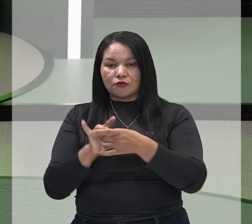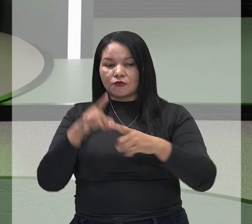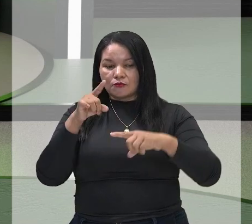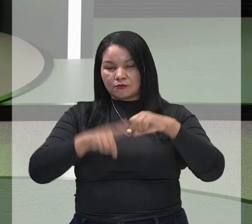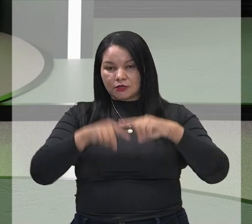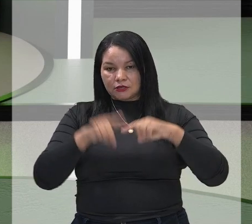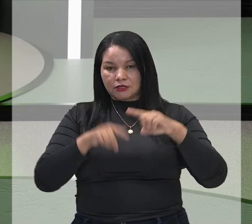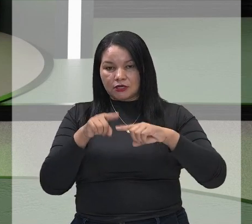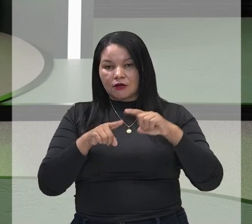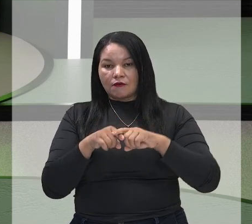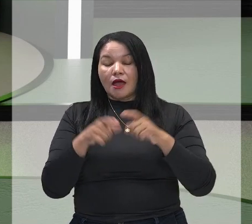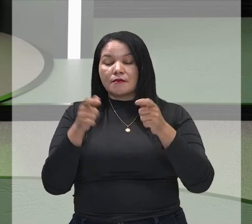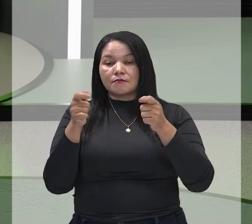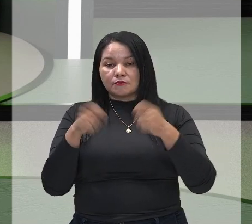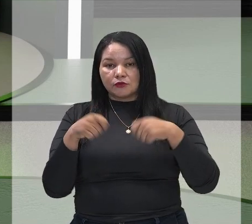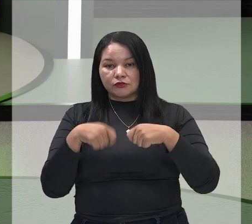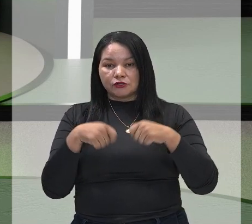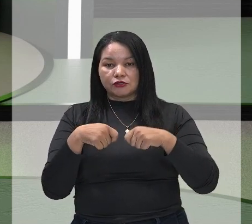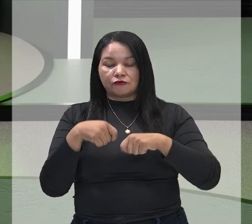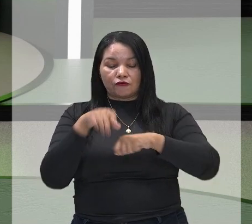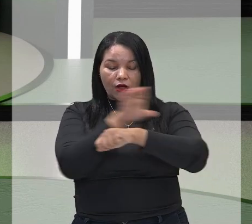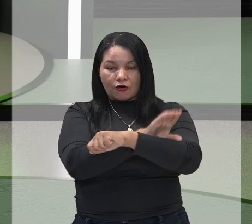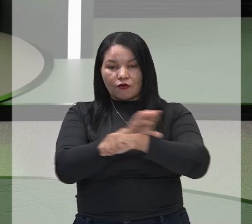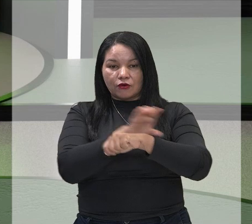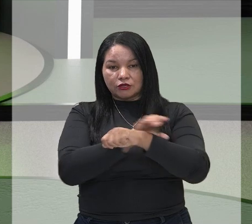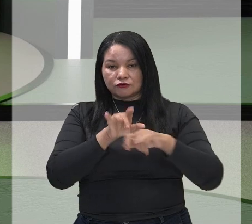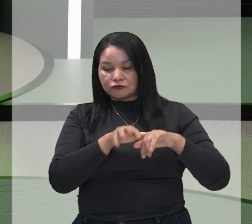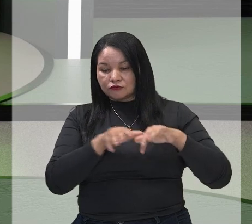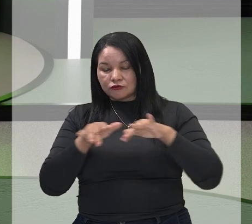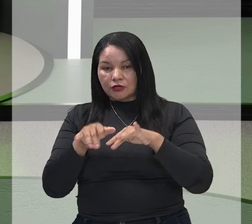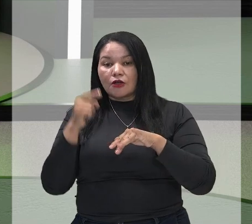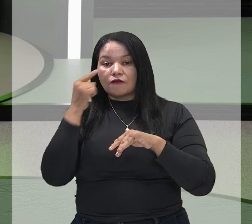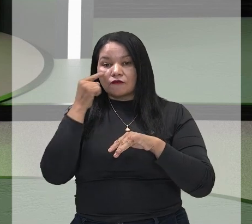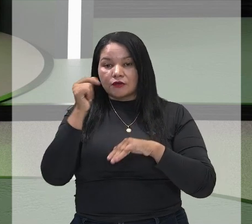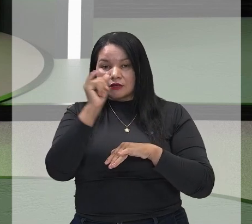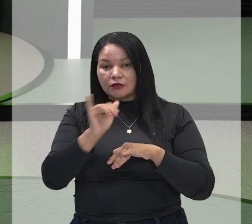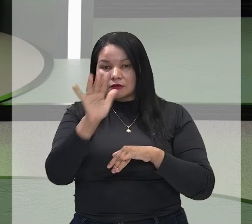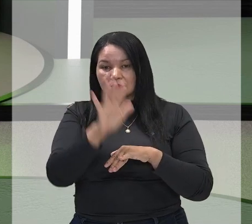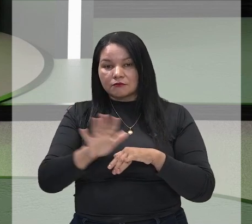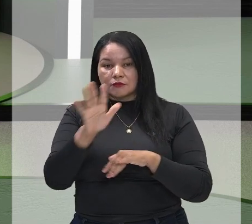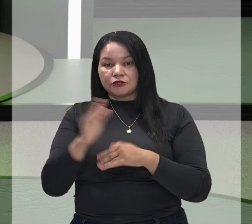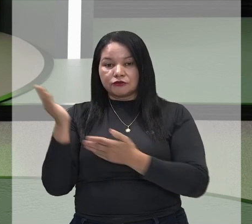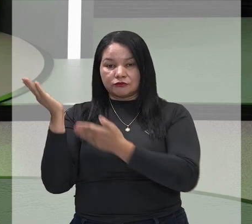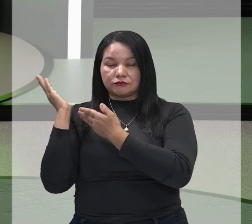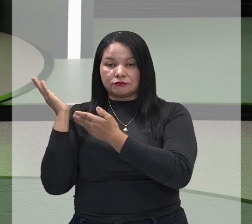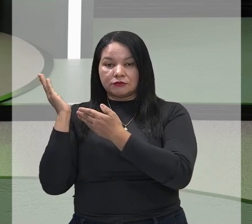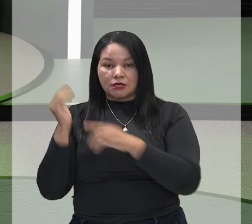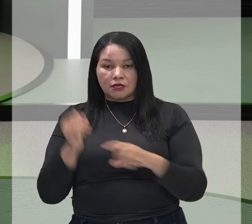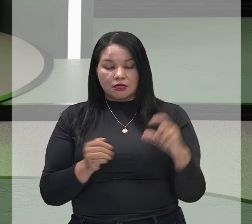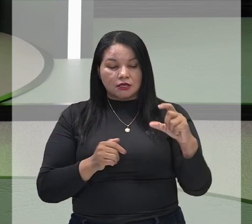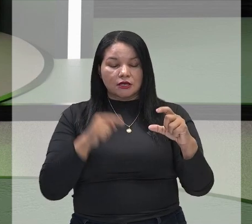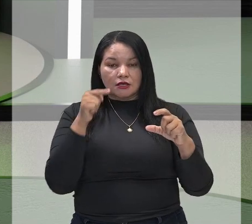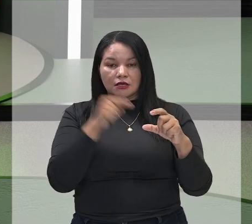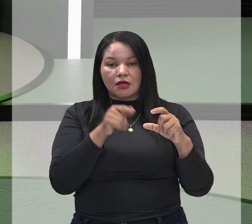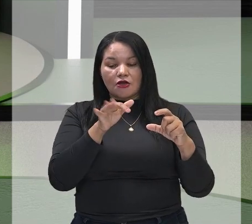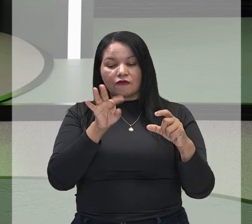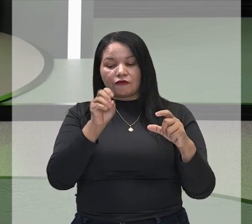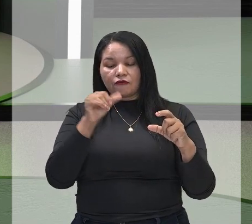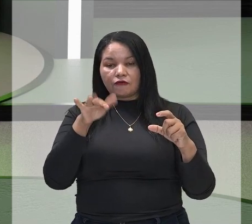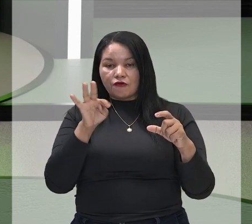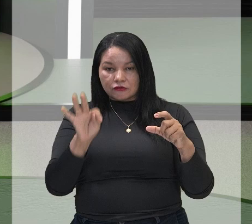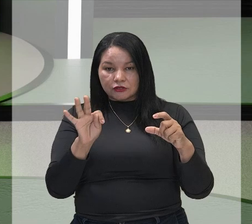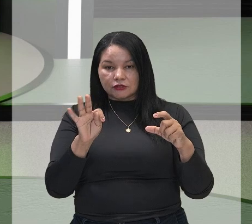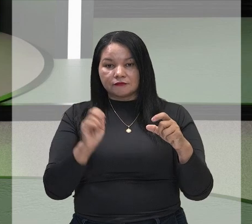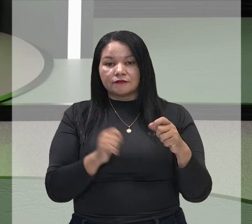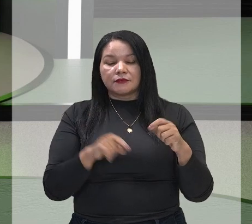da corrente. Na imagem aqui no meu lado tem aí um conjunto de fios, tem uma pilha representando a fonte de energia, a lâmpada,